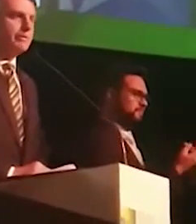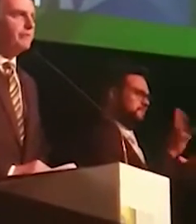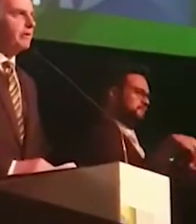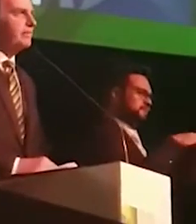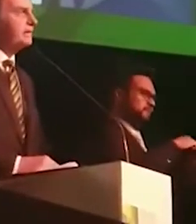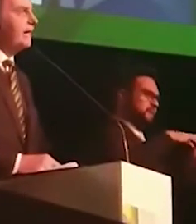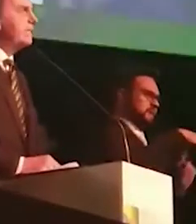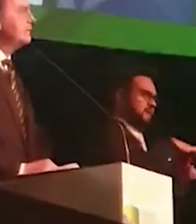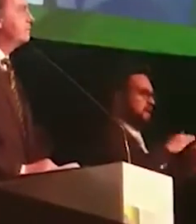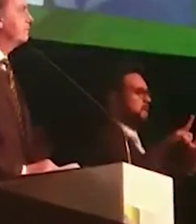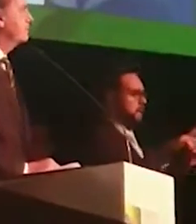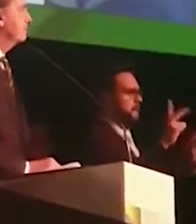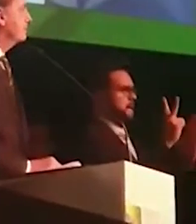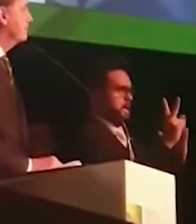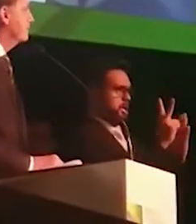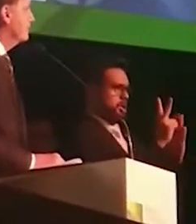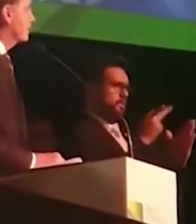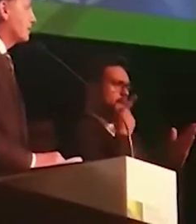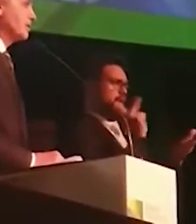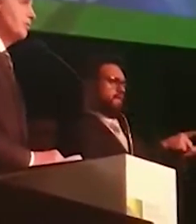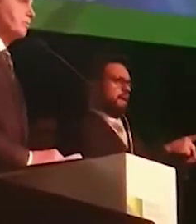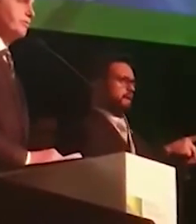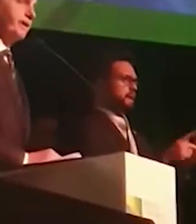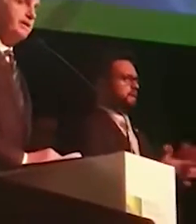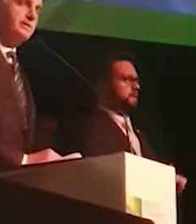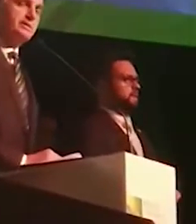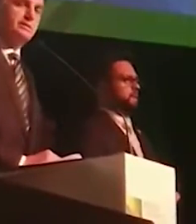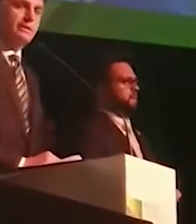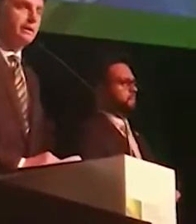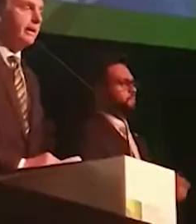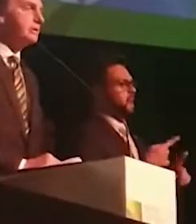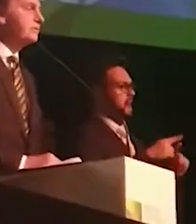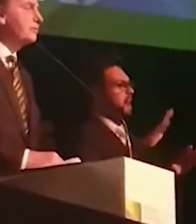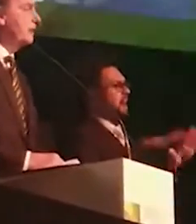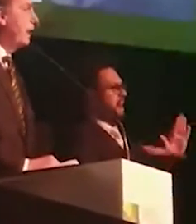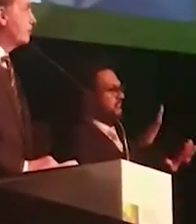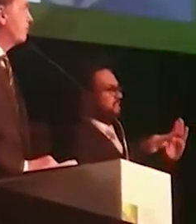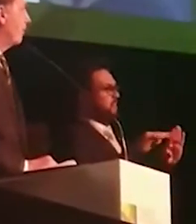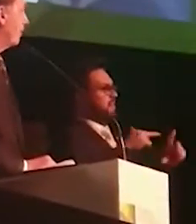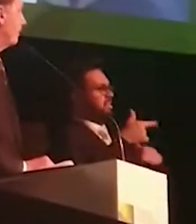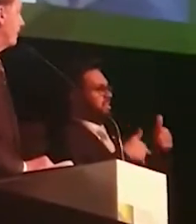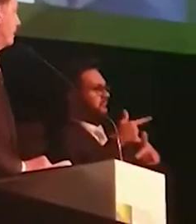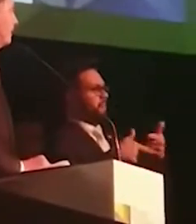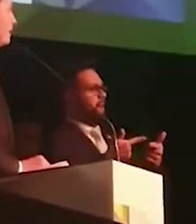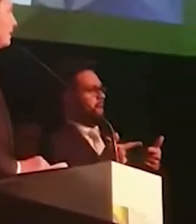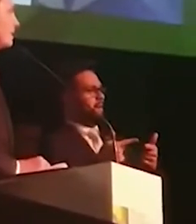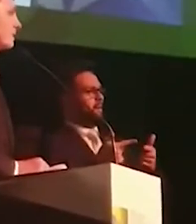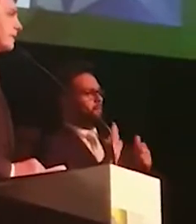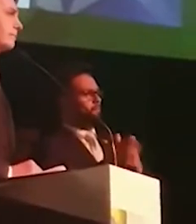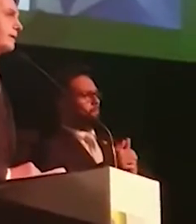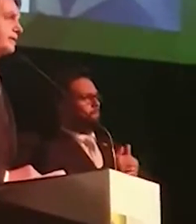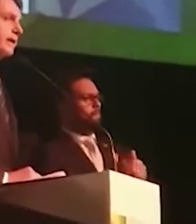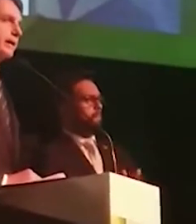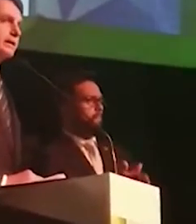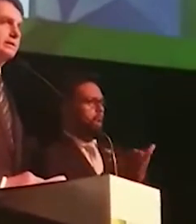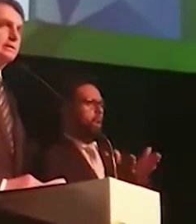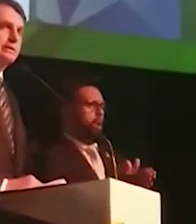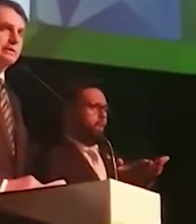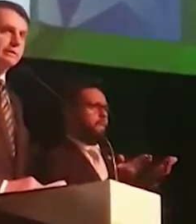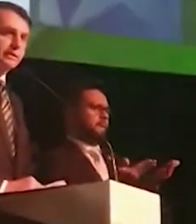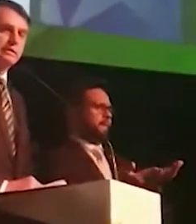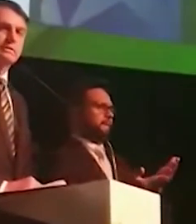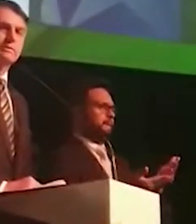Índios que também falam a verdade, que são, por vezes, latifundiários pobres em cima de